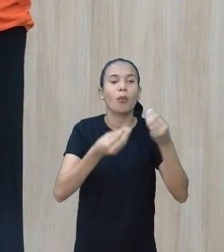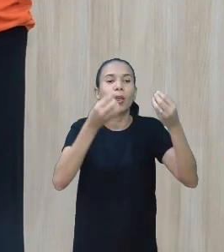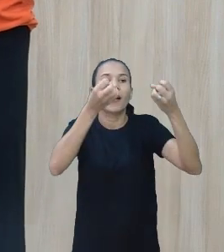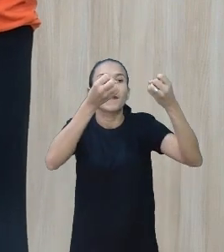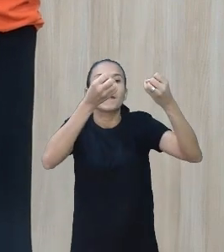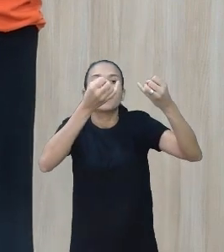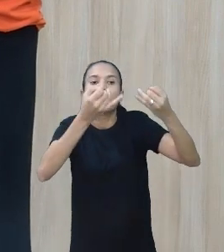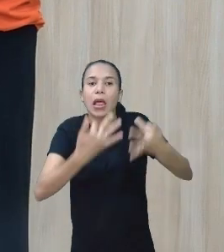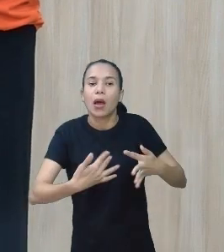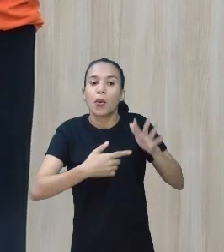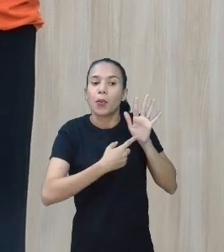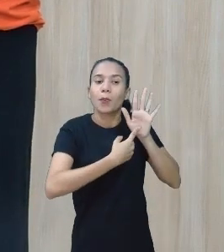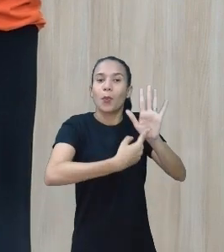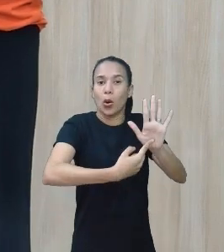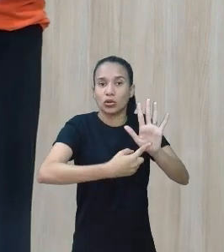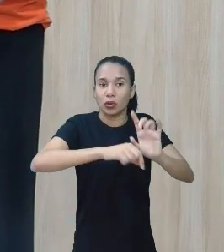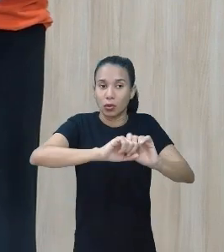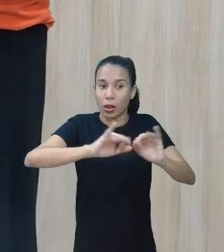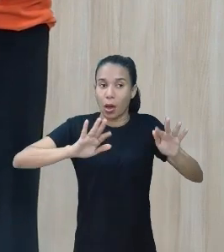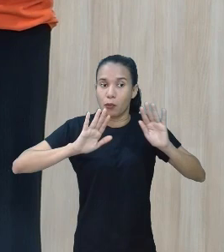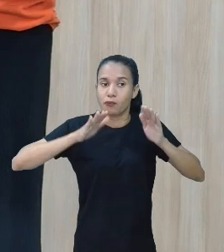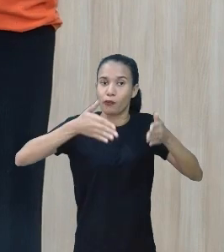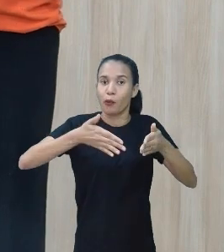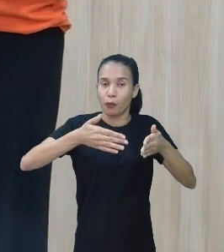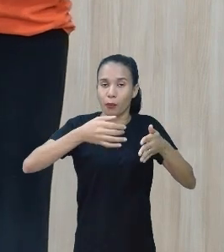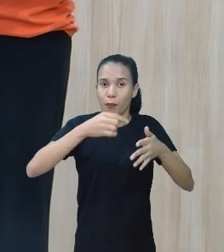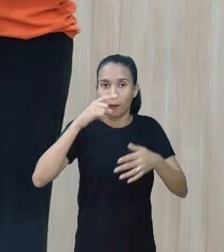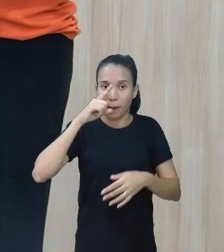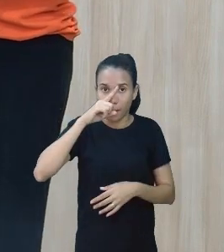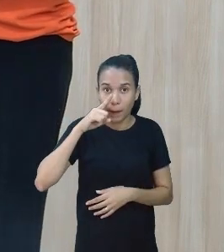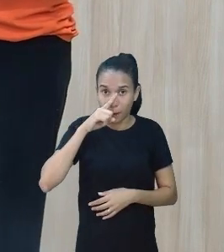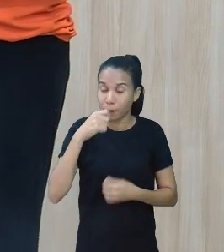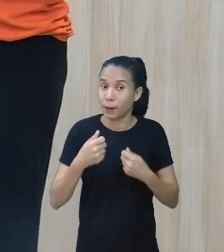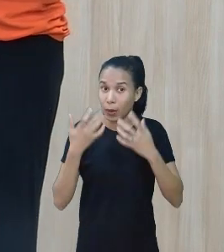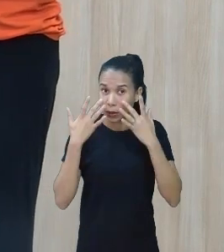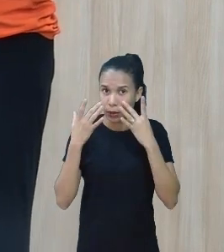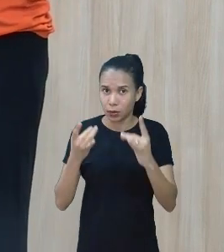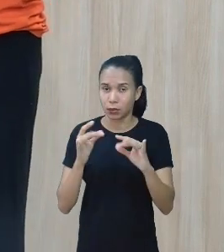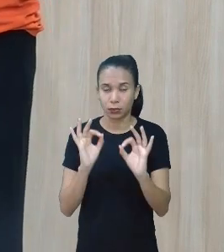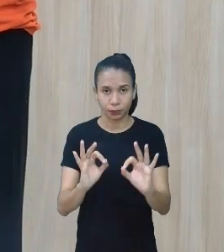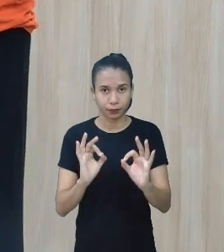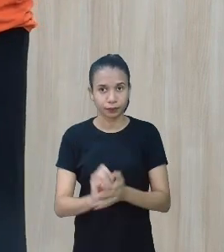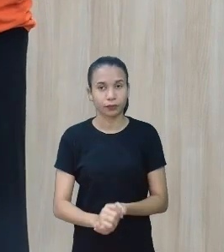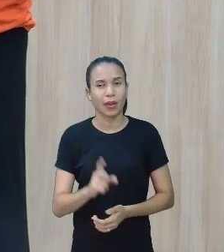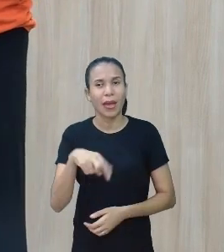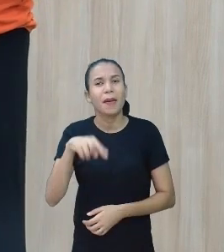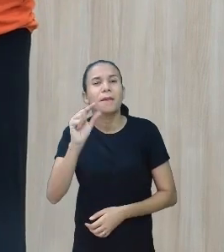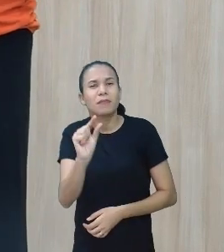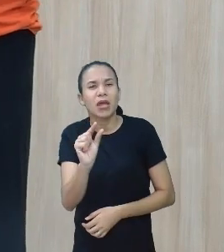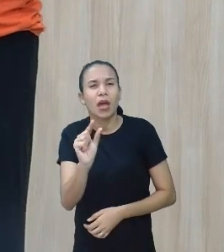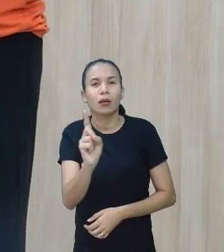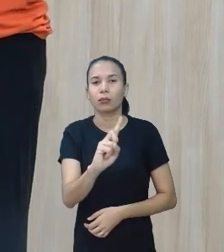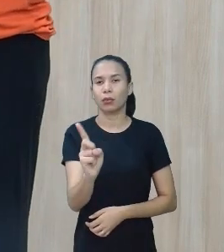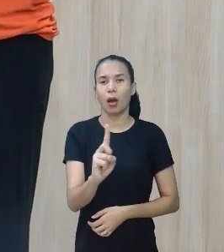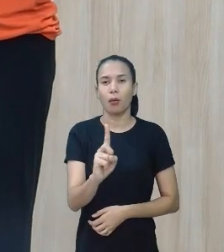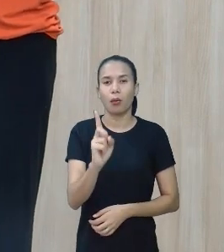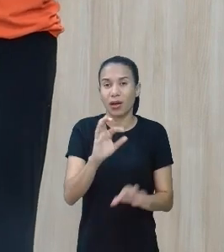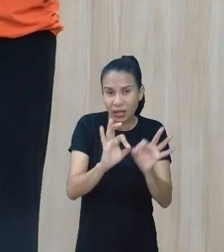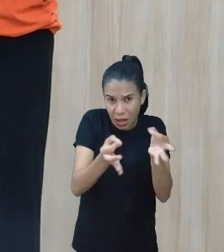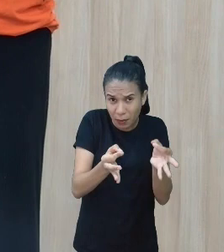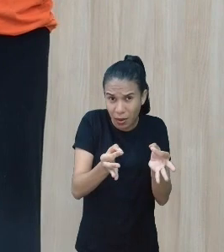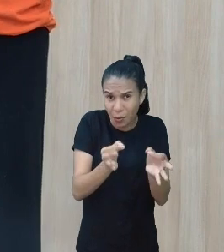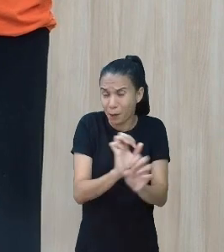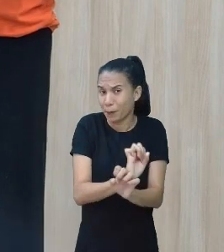relatando quais são os perigos específicos. Cuidado aí nessa questão, viu? São pequenos? Não. São